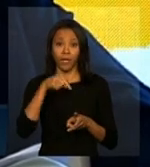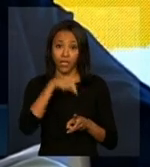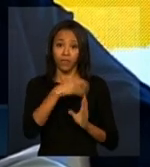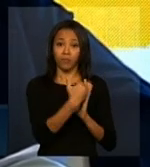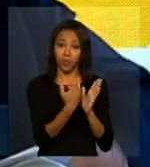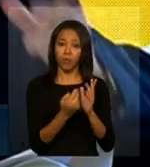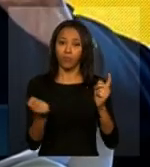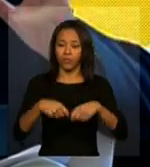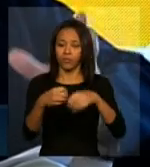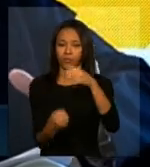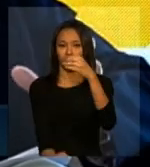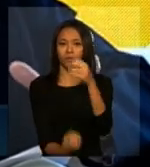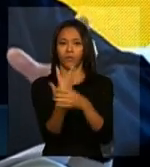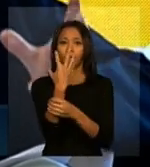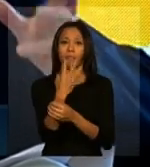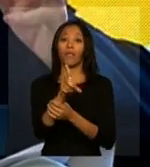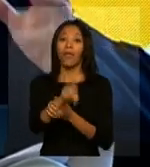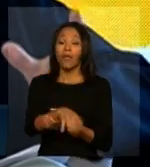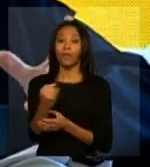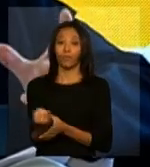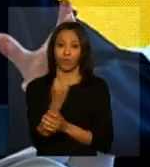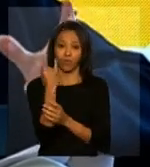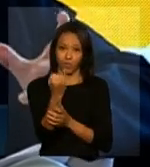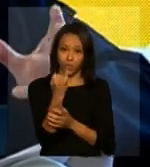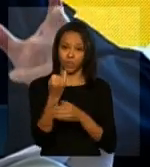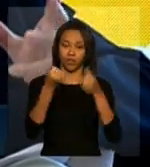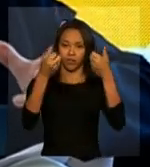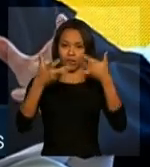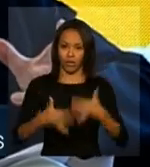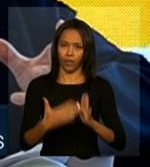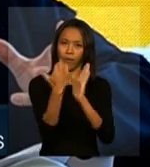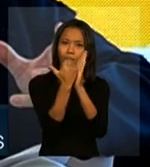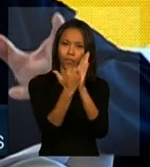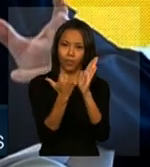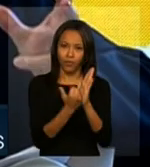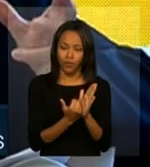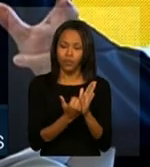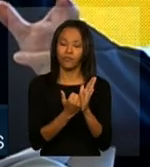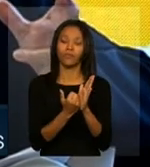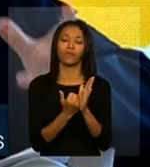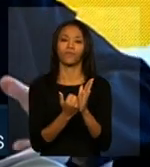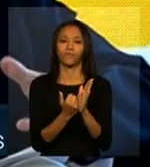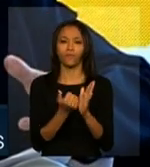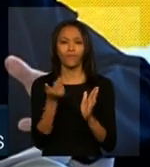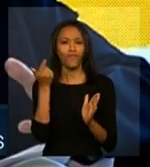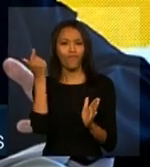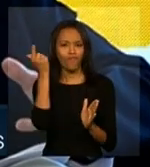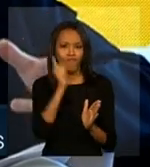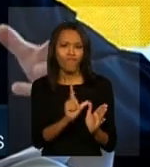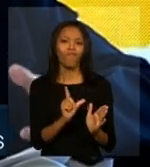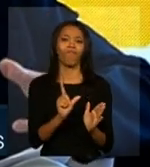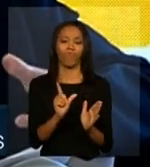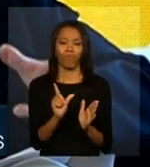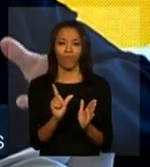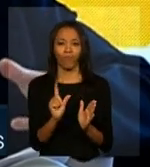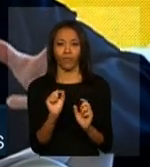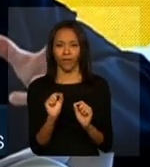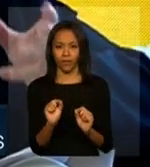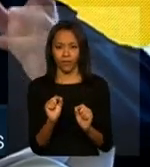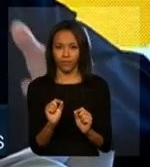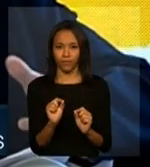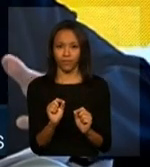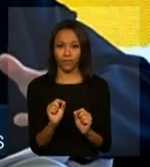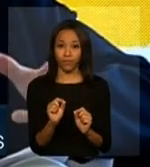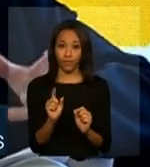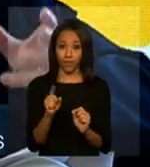implementado. É importante dizer que o programa, portanto, foi concebido nesse momento em que era